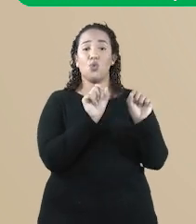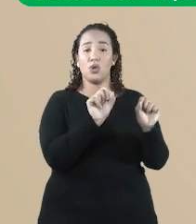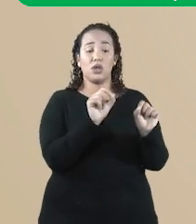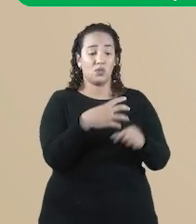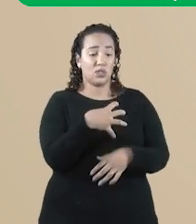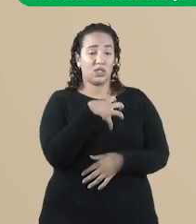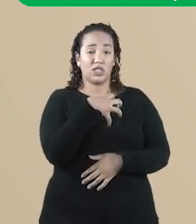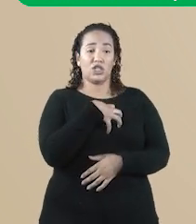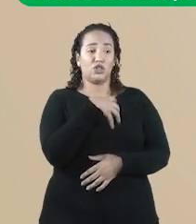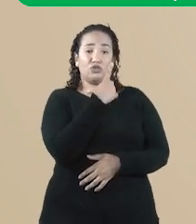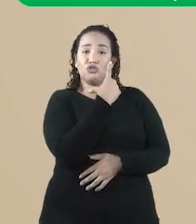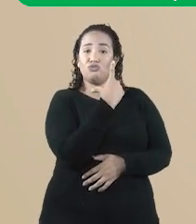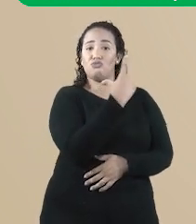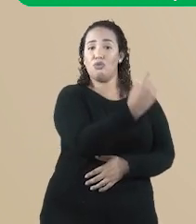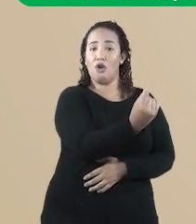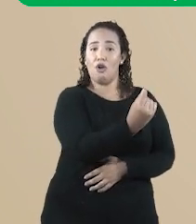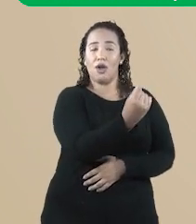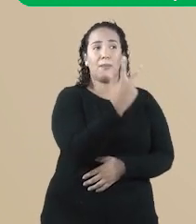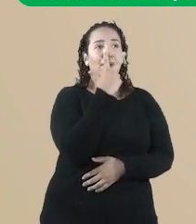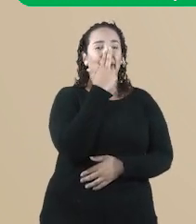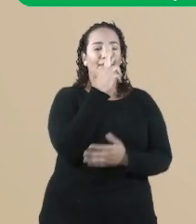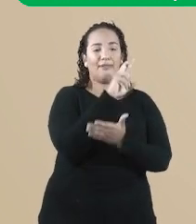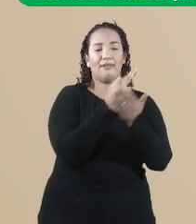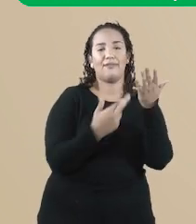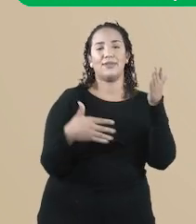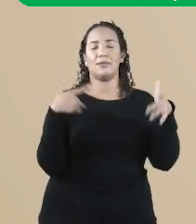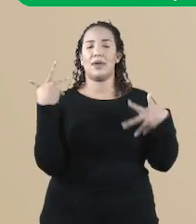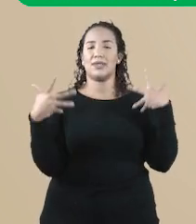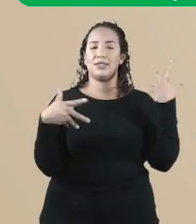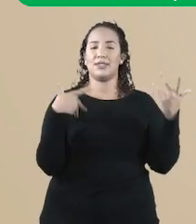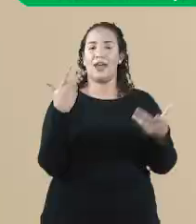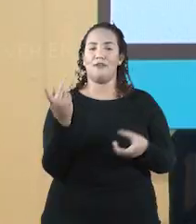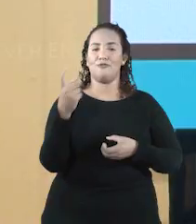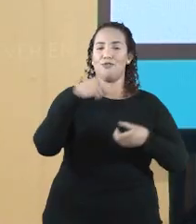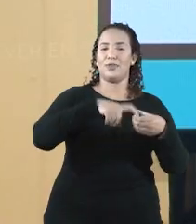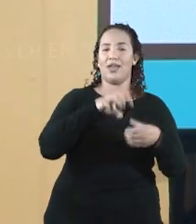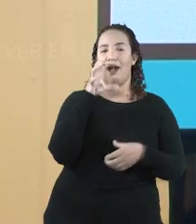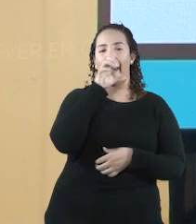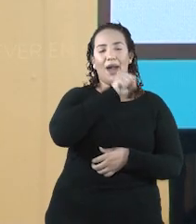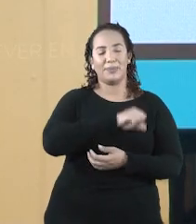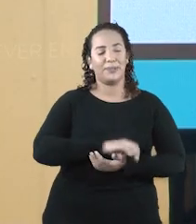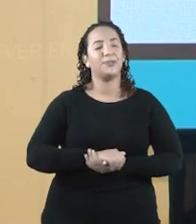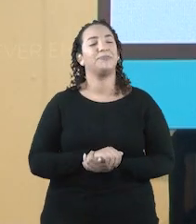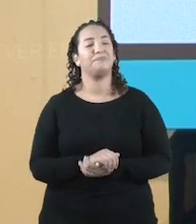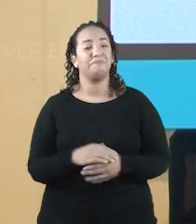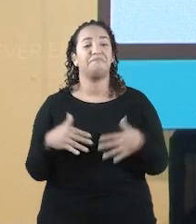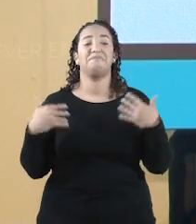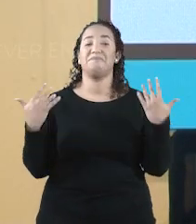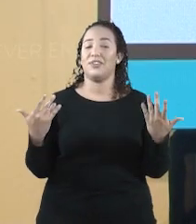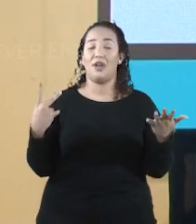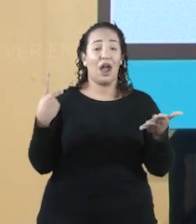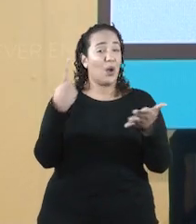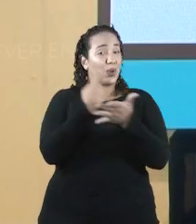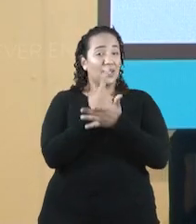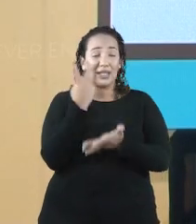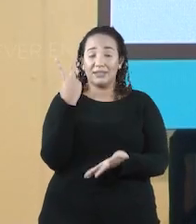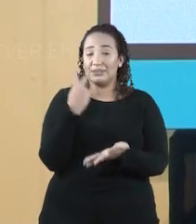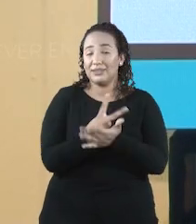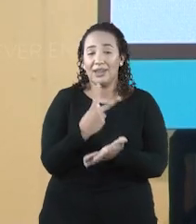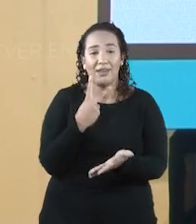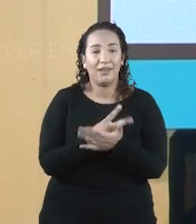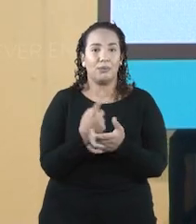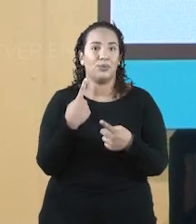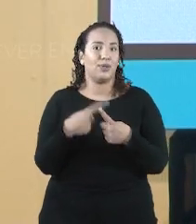ou seja, se a revista tinha saído da banca para dar uma volta. Situações como estas são comuns,